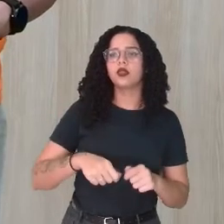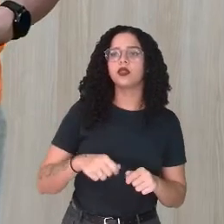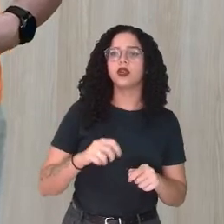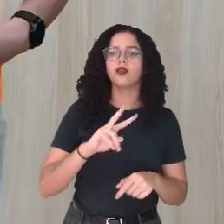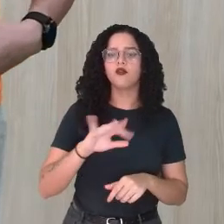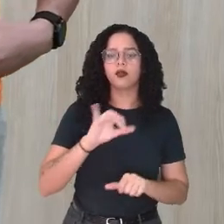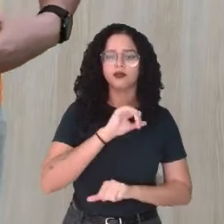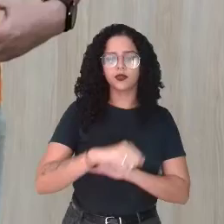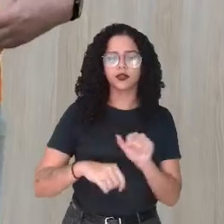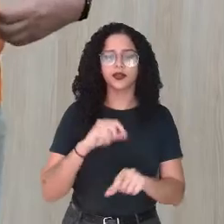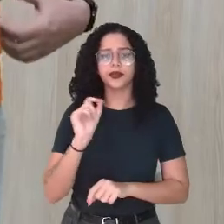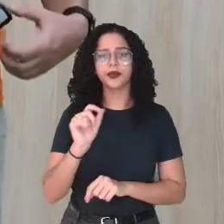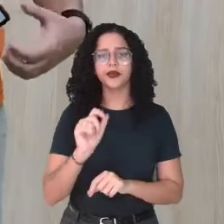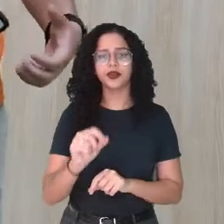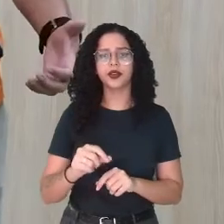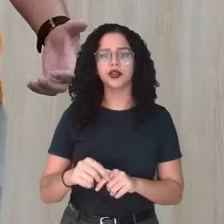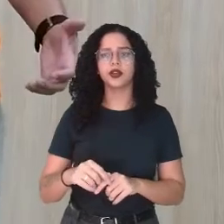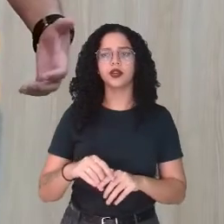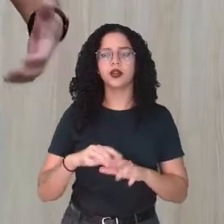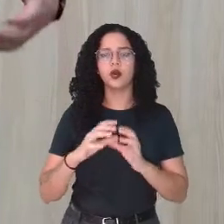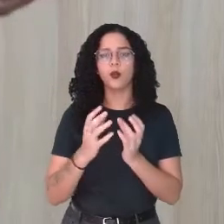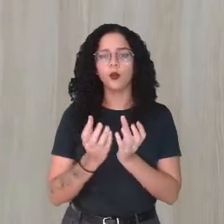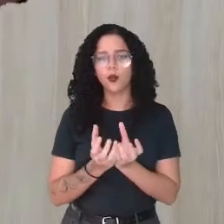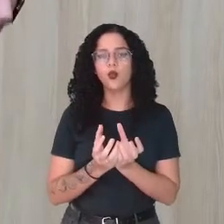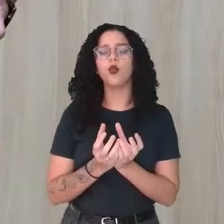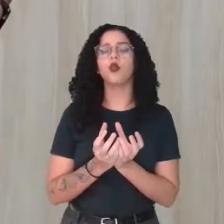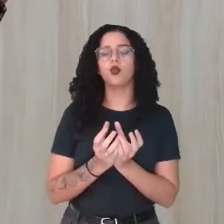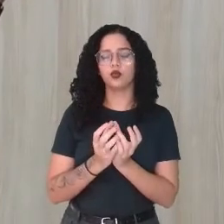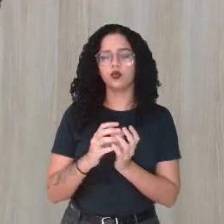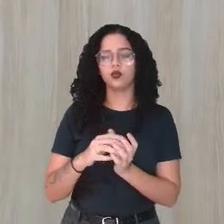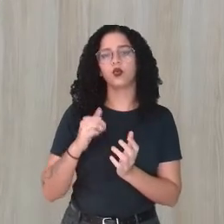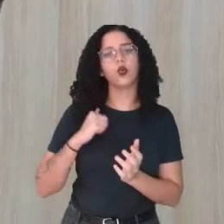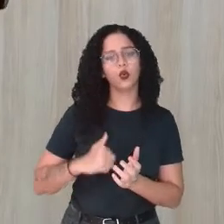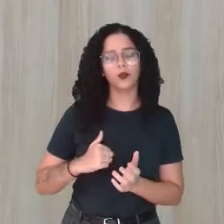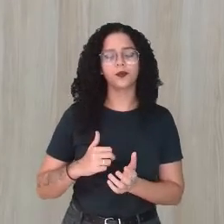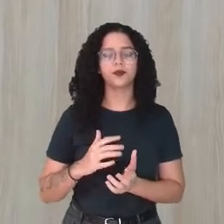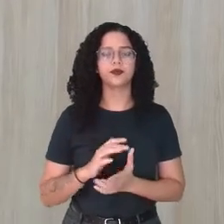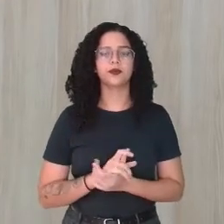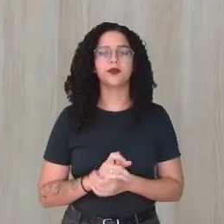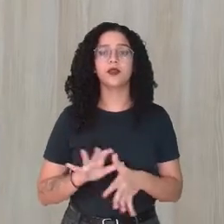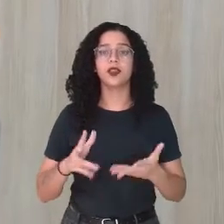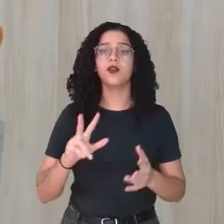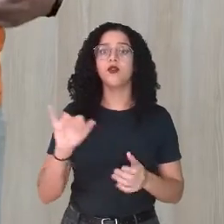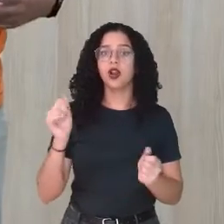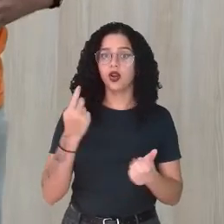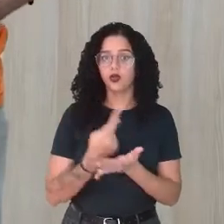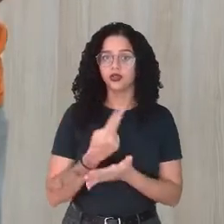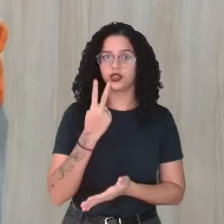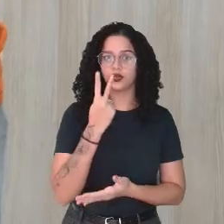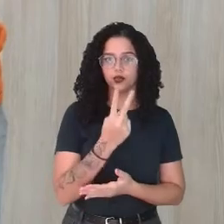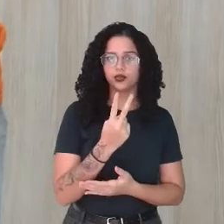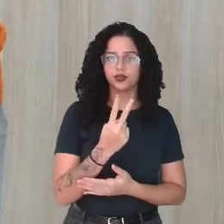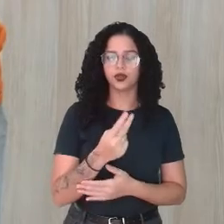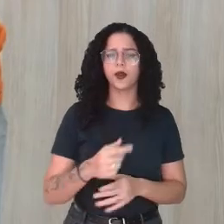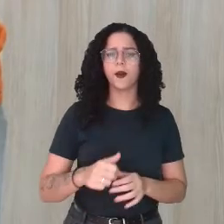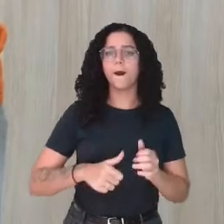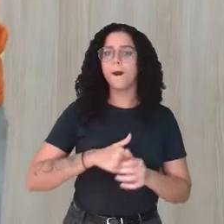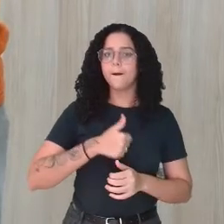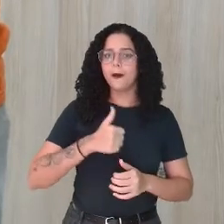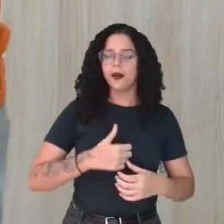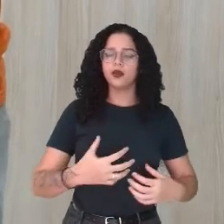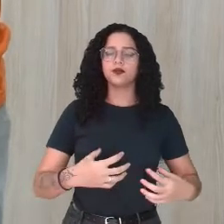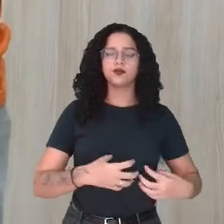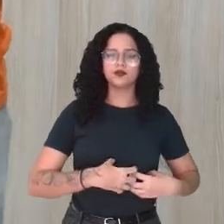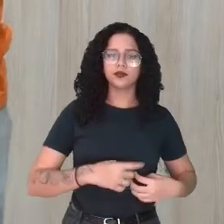vai se transformar o quê? Em bolo fecal. Isso. Certo? Então, aí vai acontecer 2 processos. No estômago tem um tipo